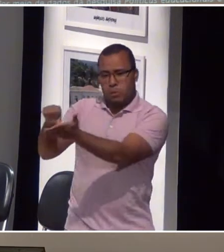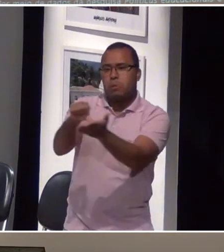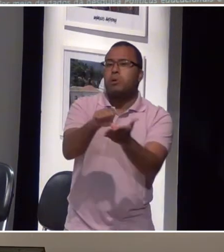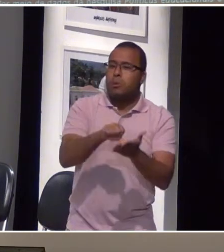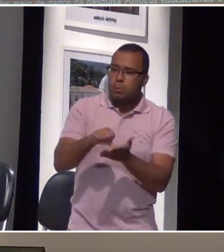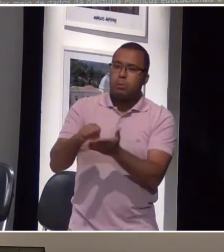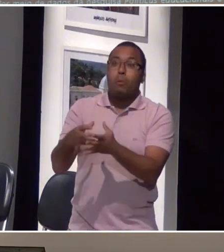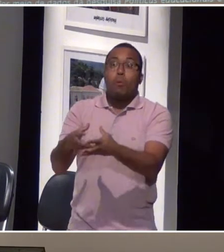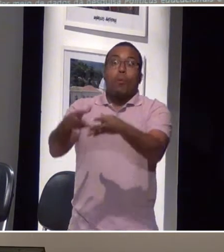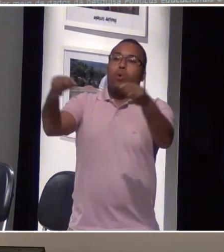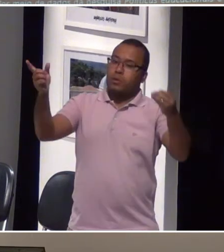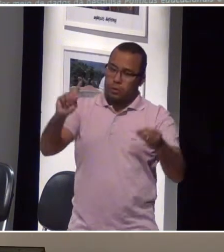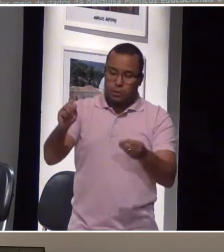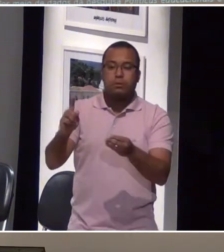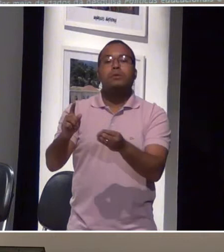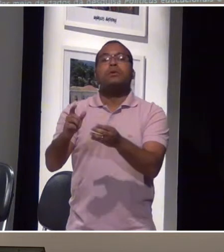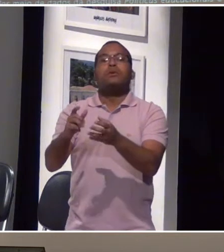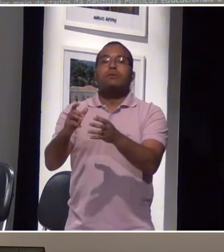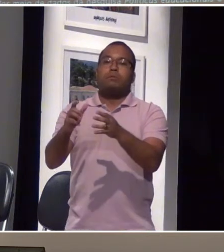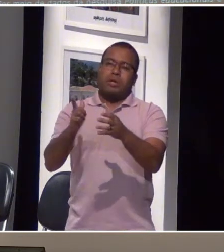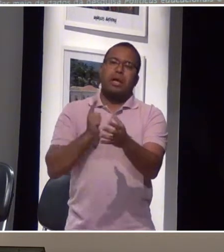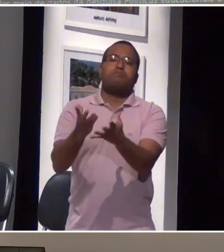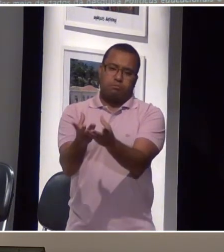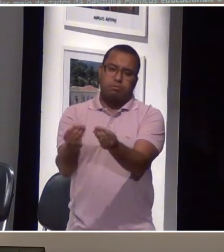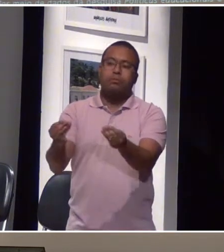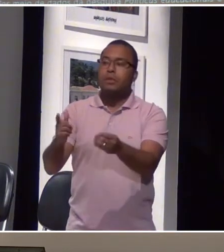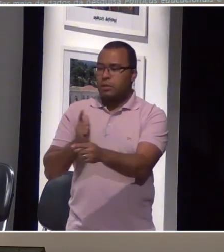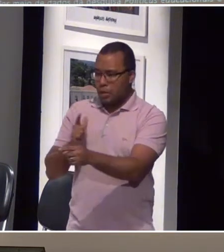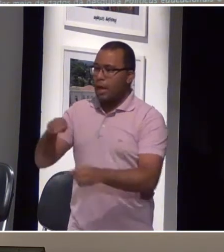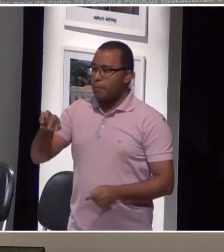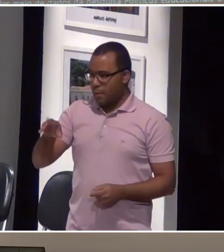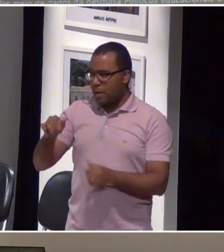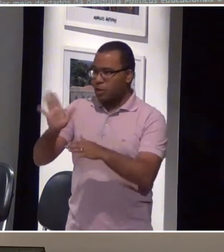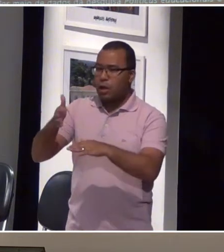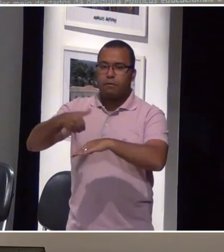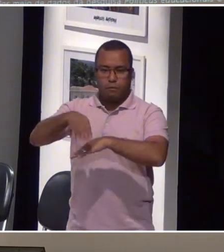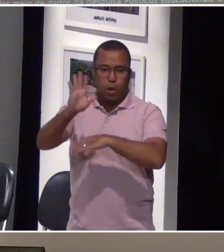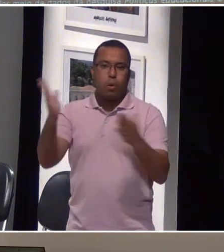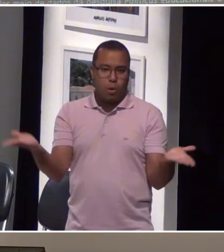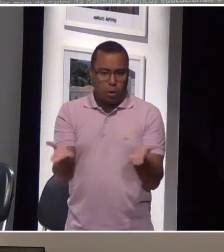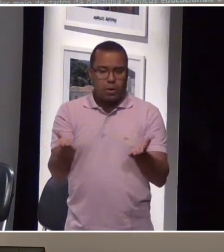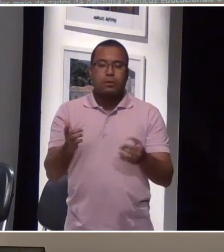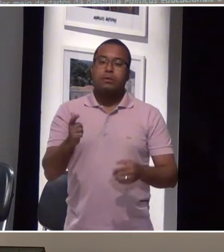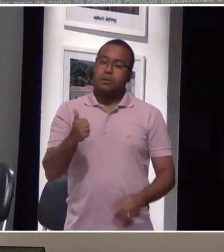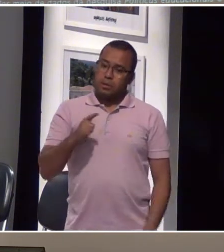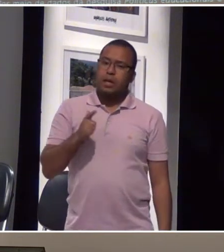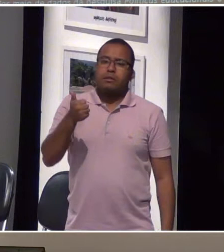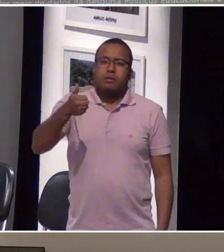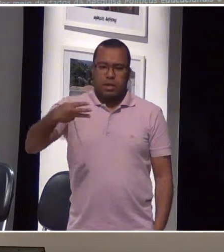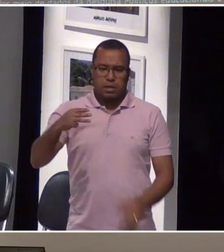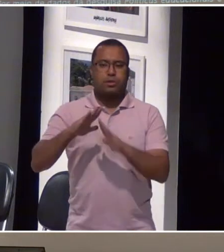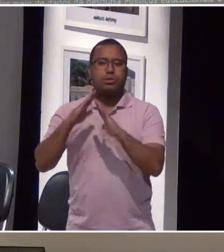número significativo ainda em relação ao restante do país, né? Eu acho que a Márcia talvez tenha falado isso para vocês hoje. Nós ainda temos